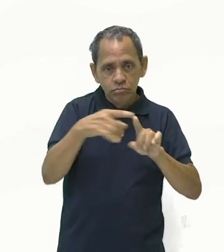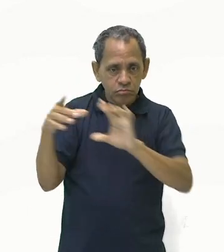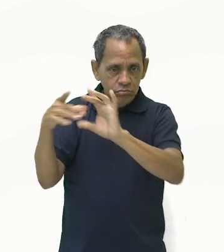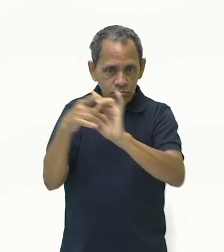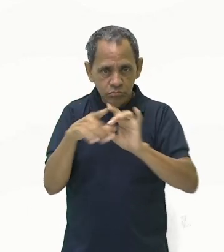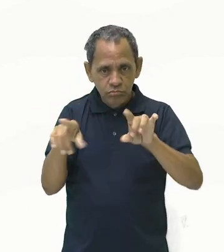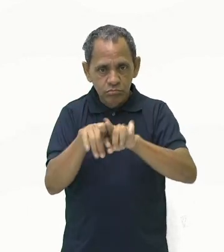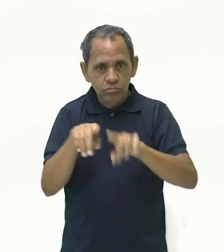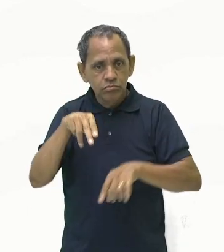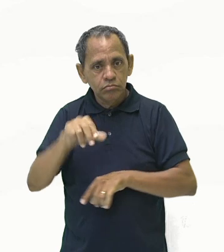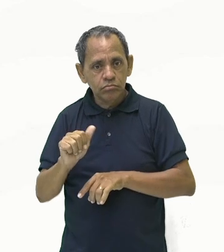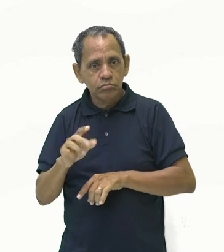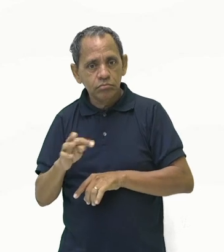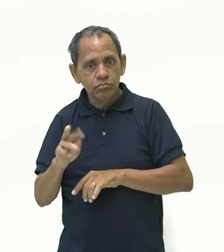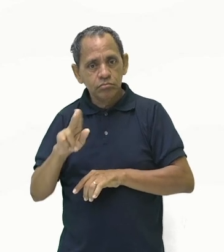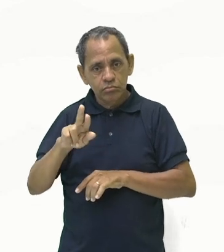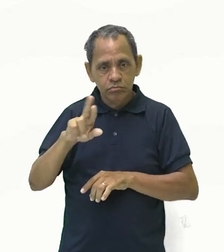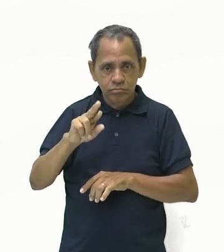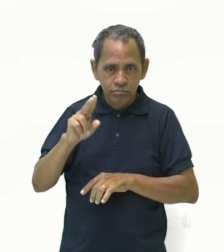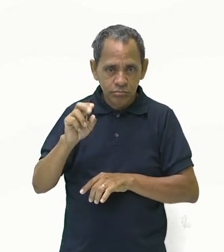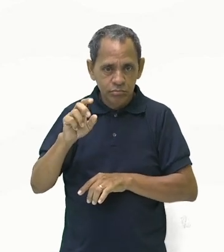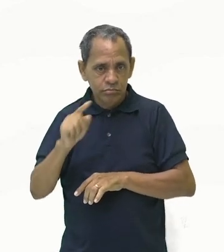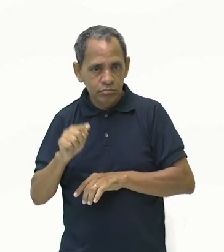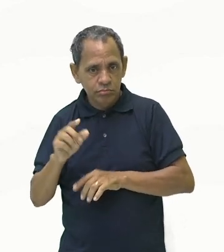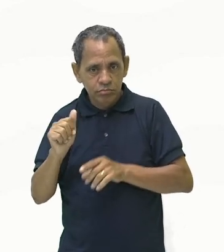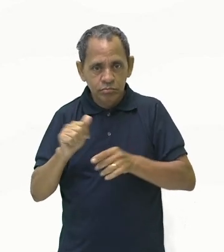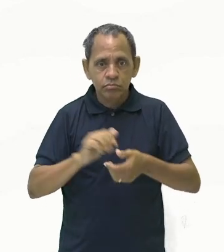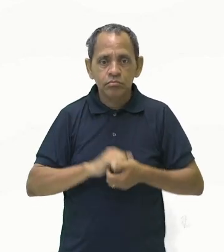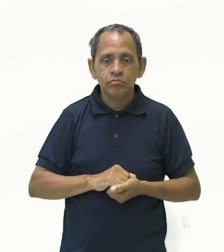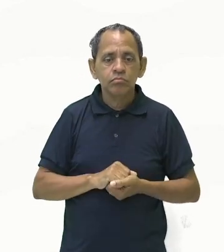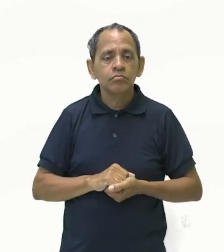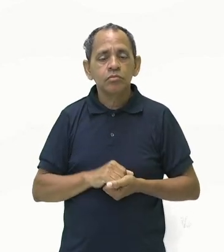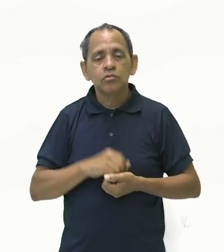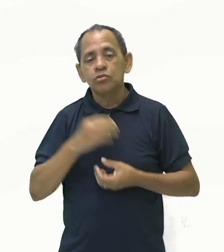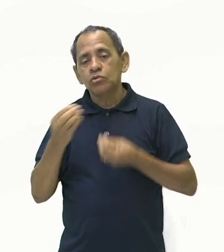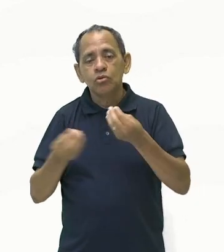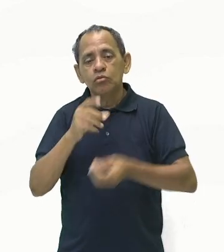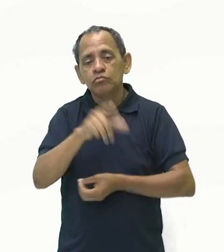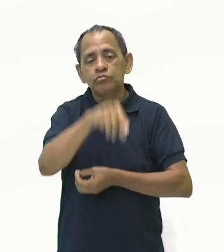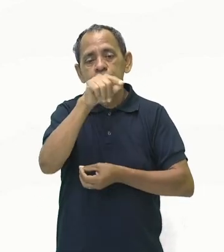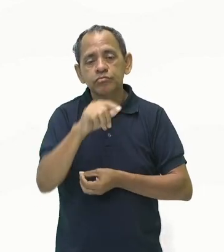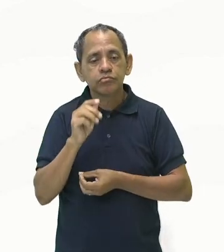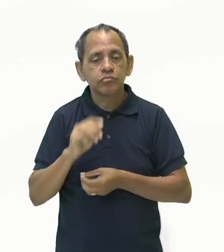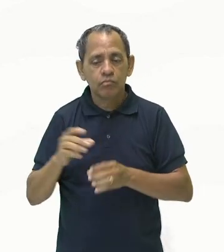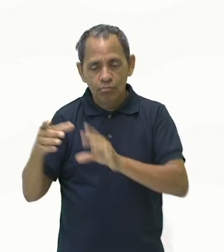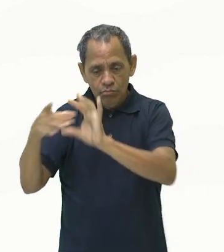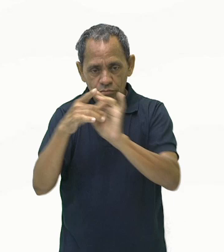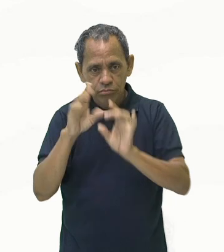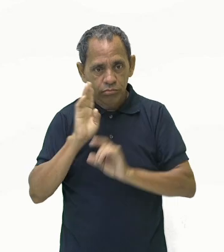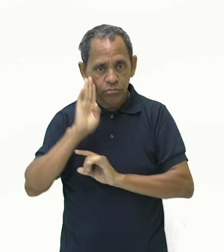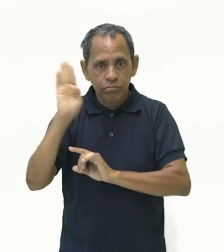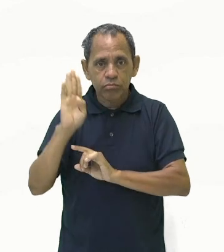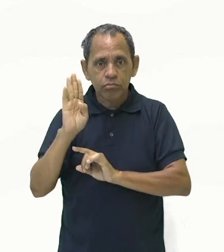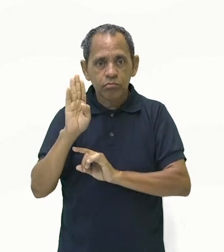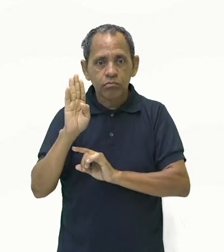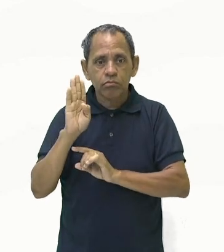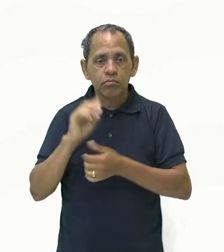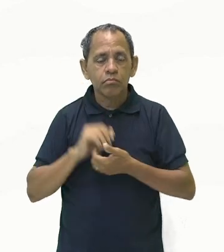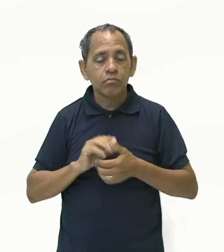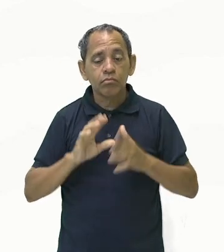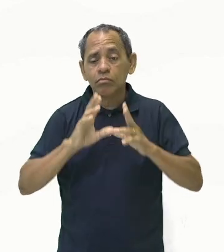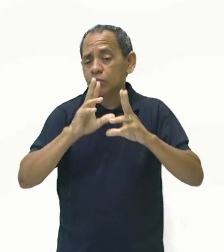natureza. Dessa forma, nós vamos selecionar a cadeia principal. A cadeia principal, neste caso, é ela toda,